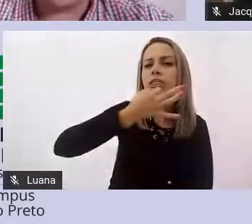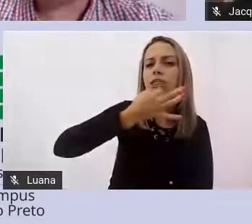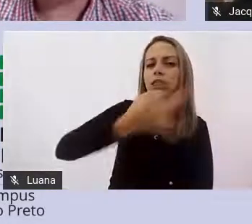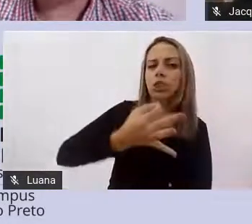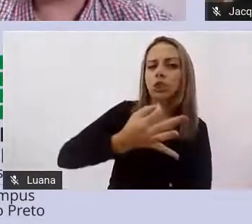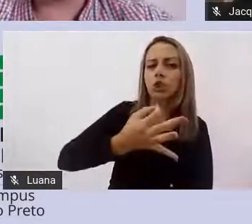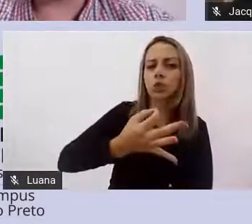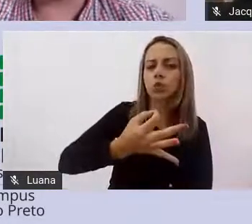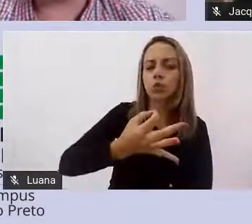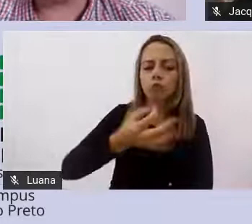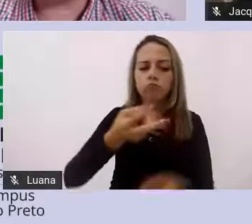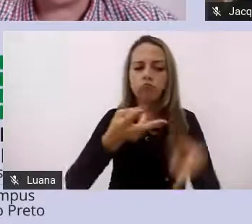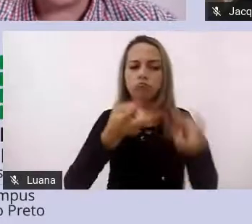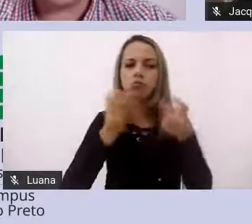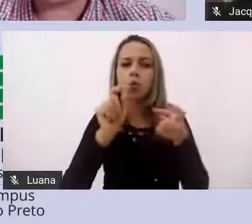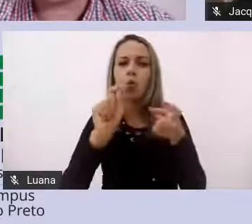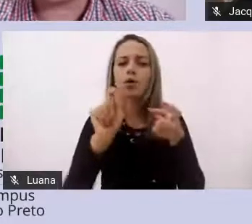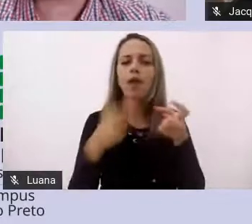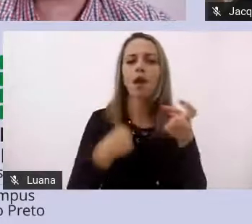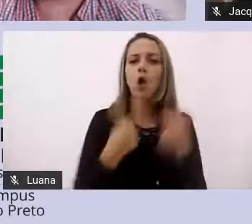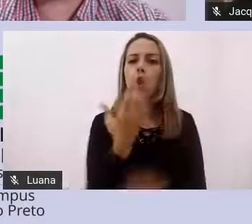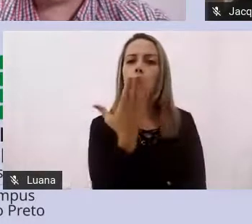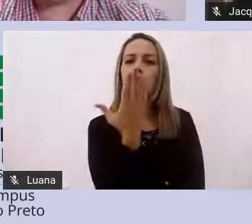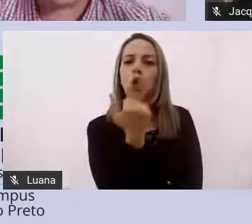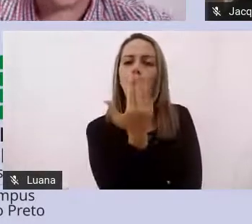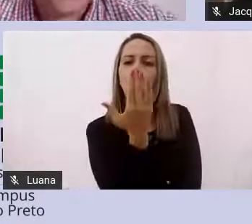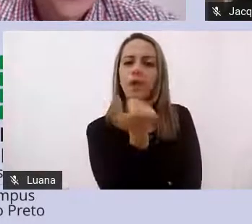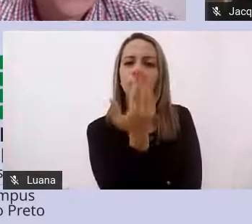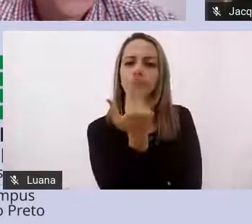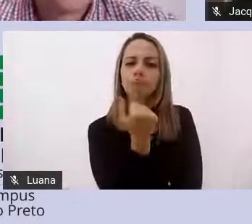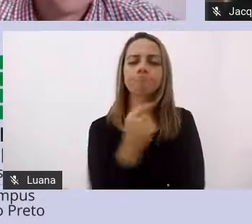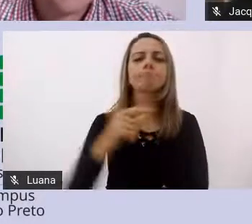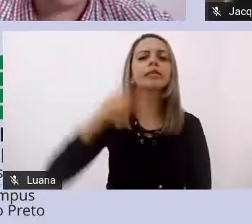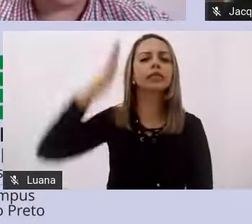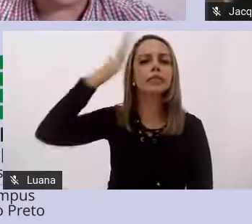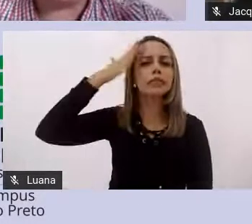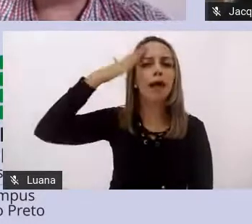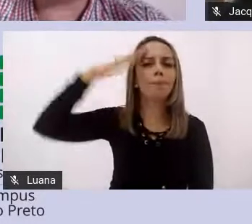comendo, um senso de reverência, um senso de história e